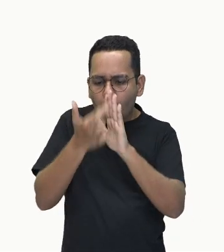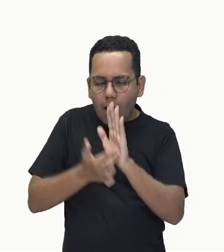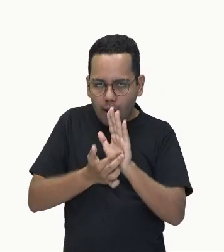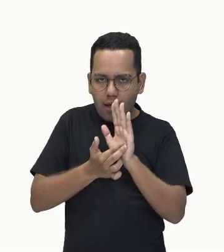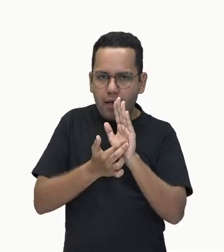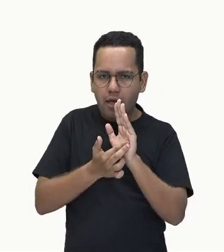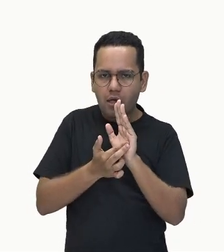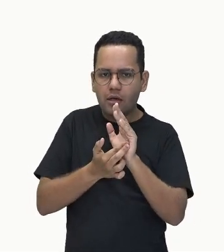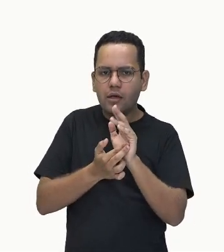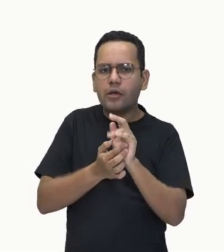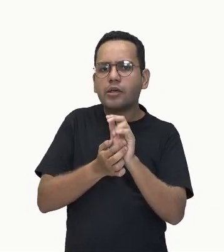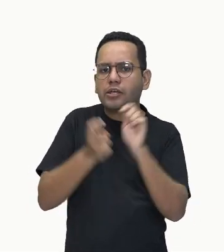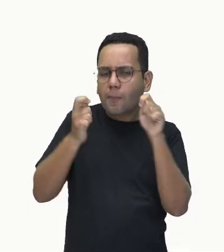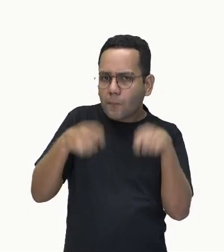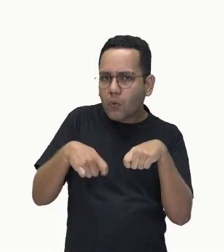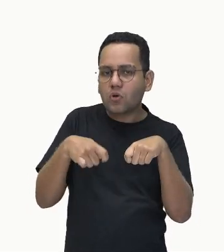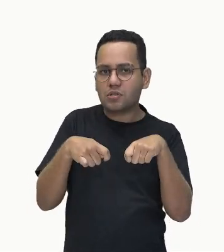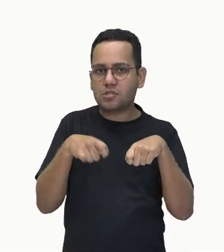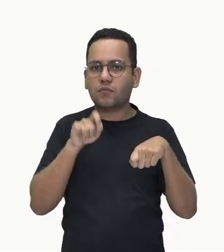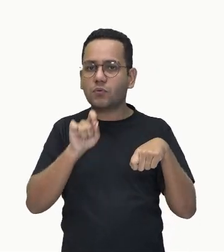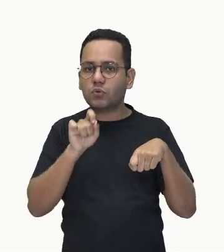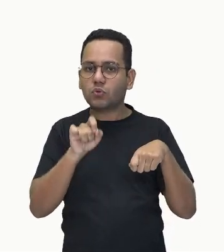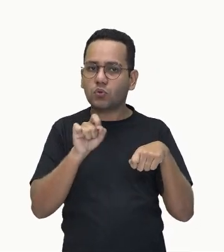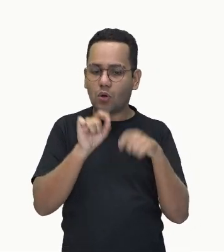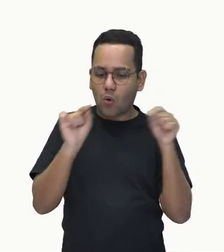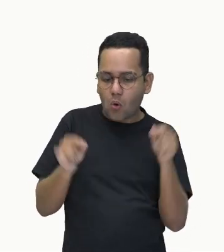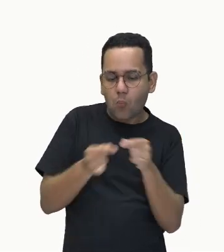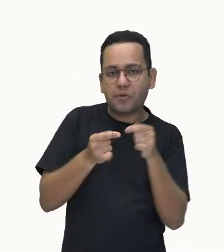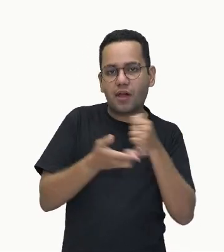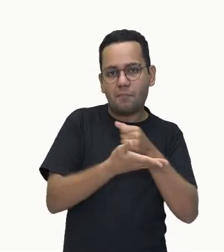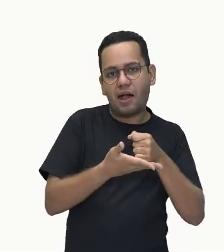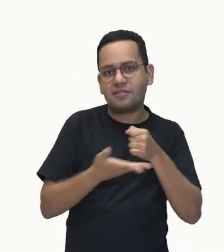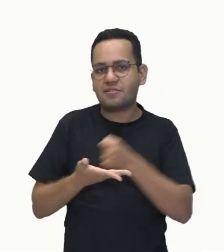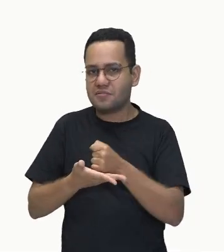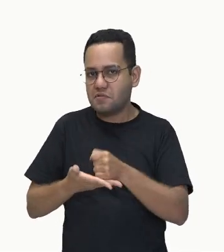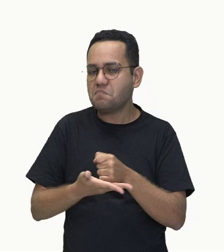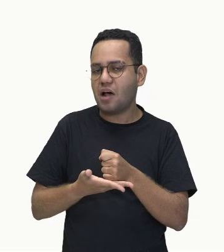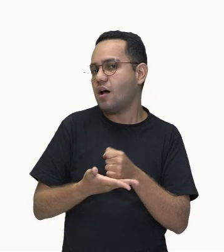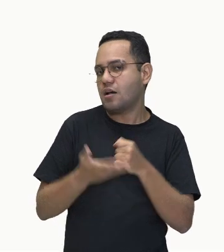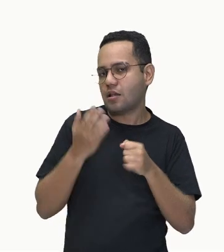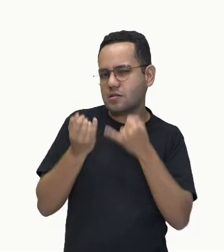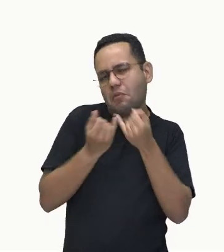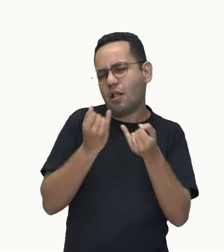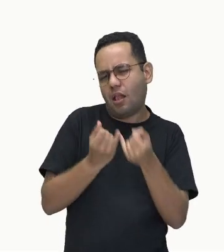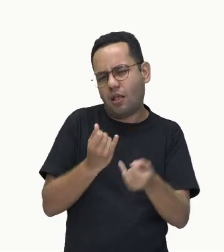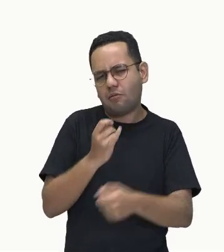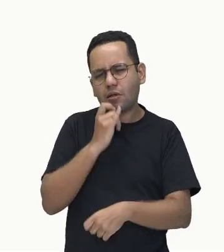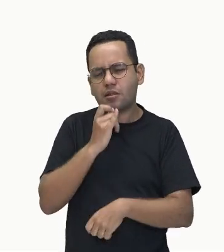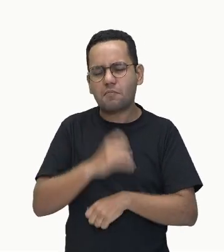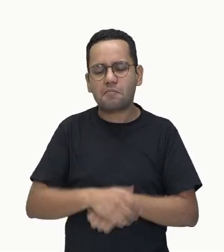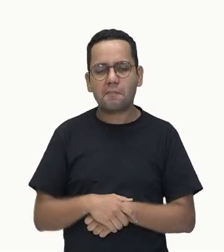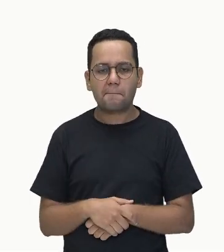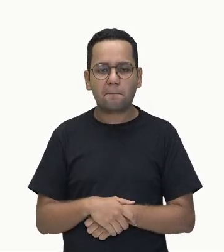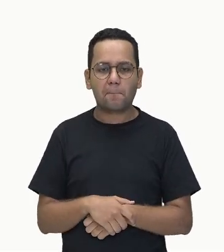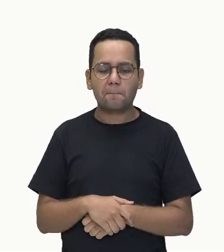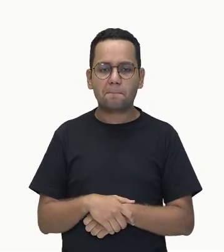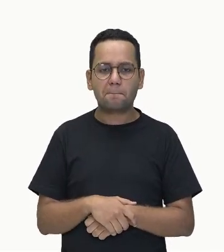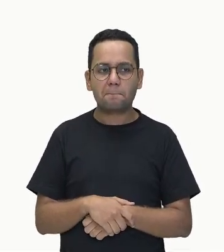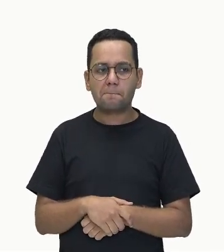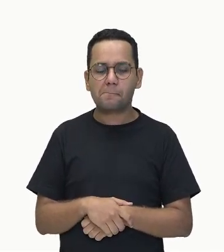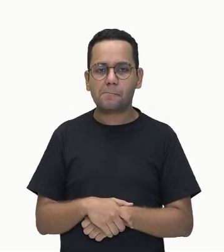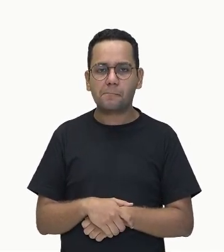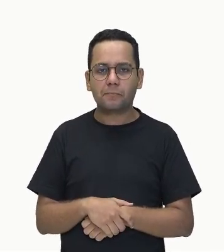eh tornar essas bases equivalentes Tá o que que eu vou fazer eu